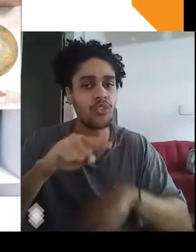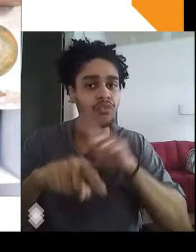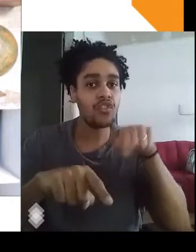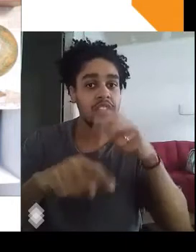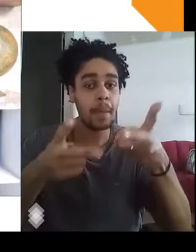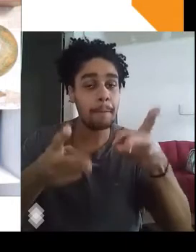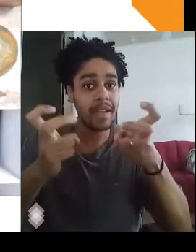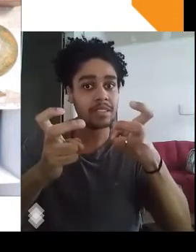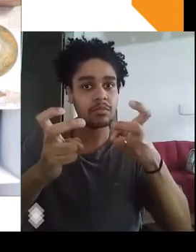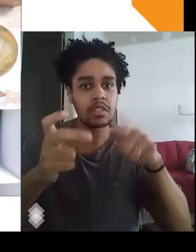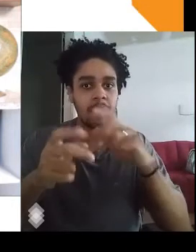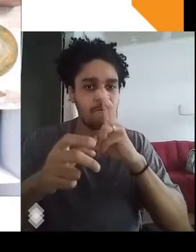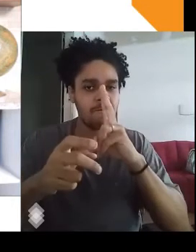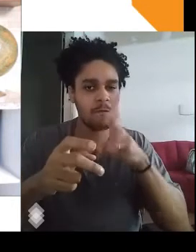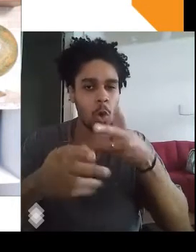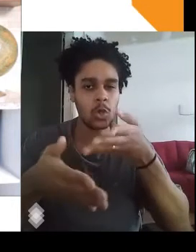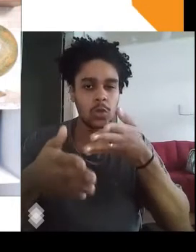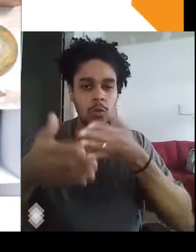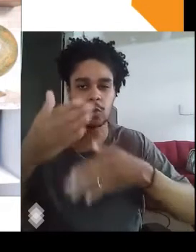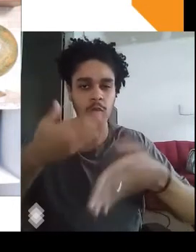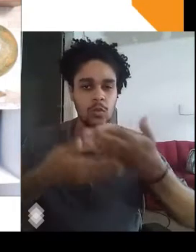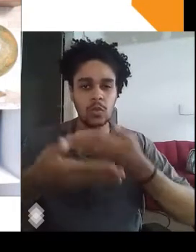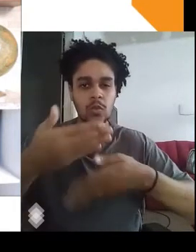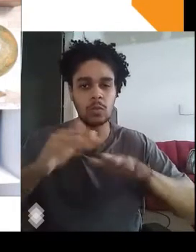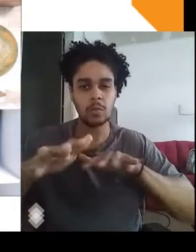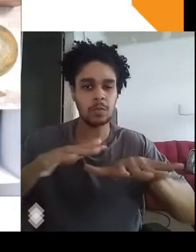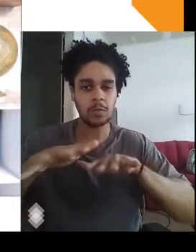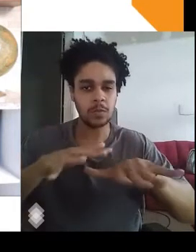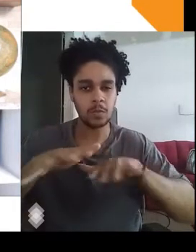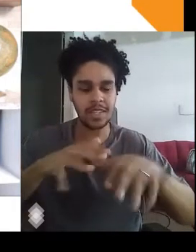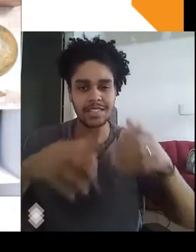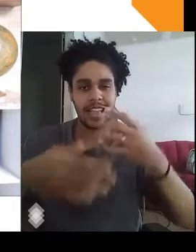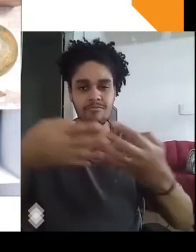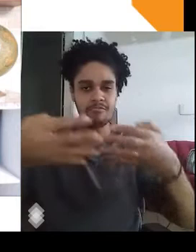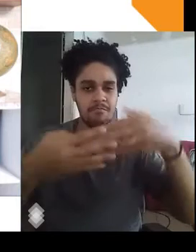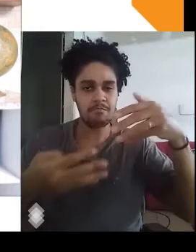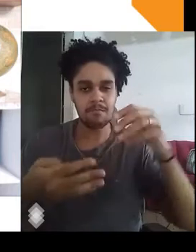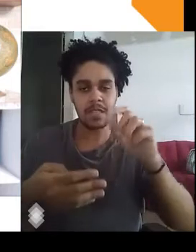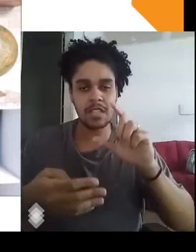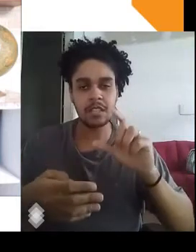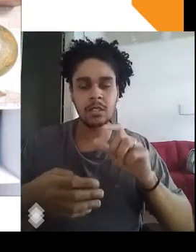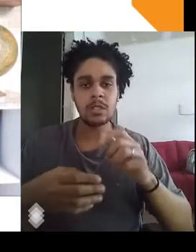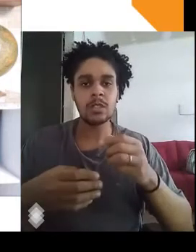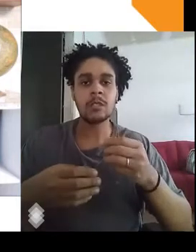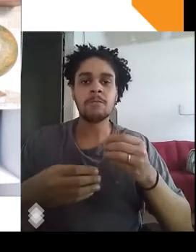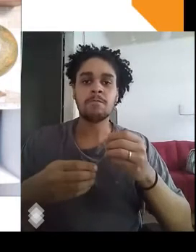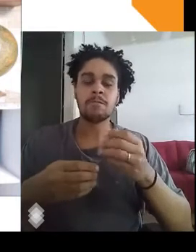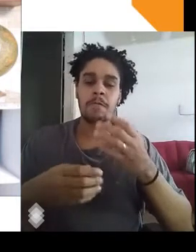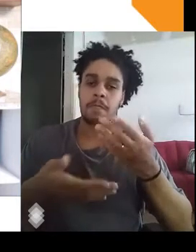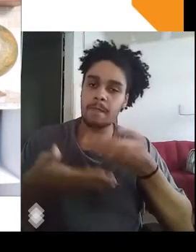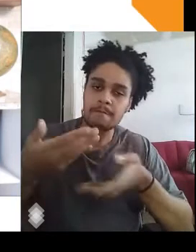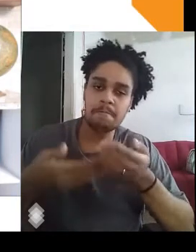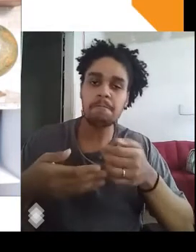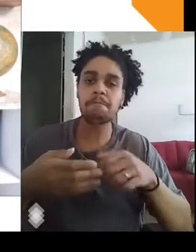isso? Para que vocês percebam que esses fluxos, essa rede, né, que articula